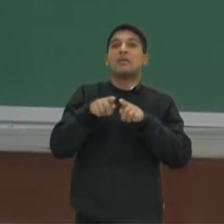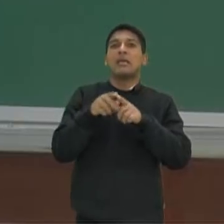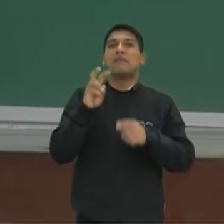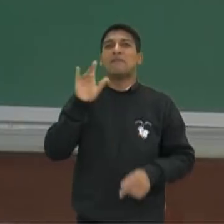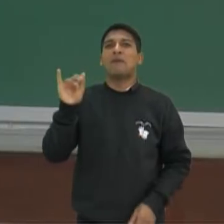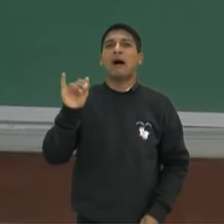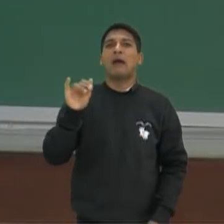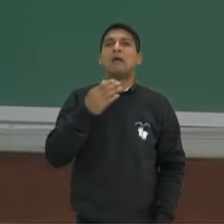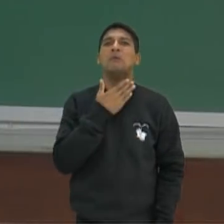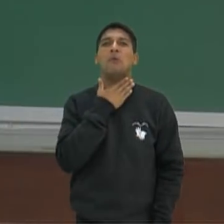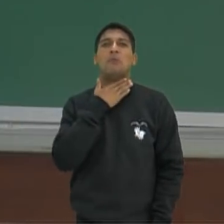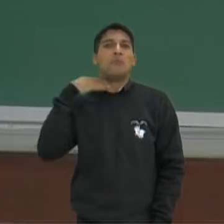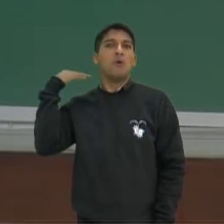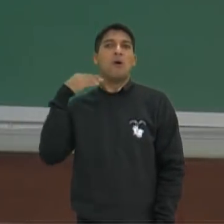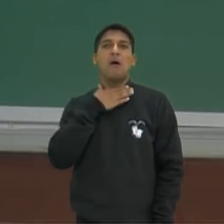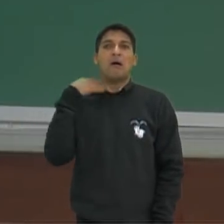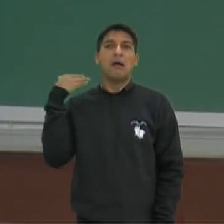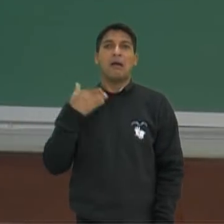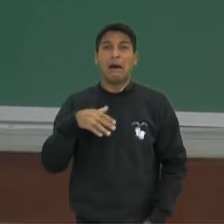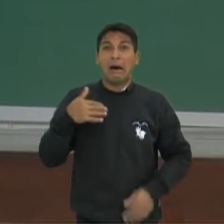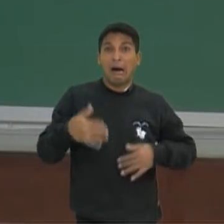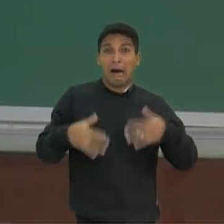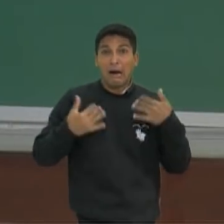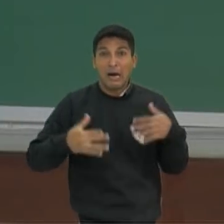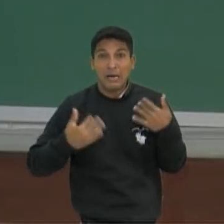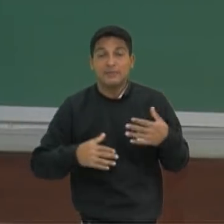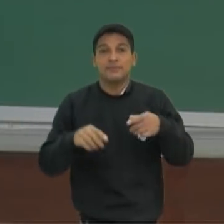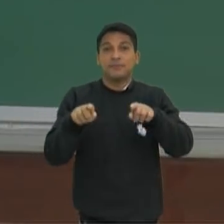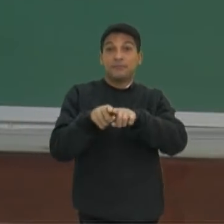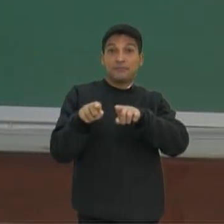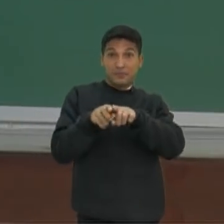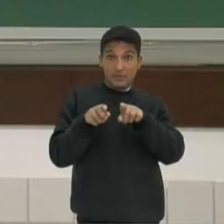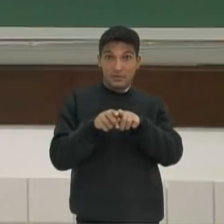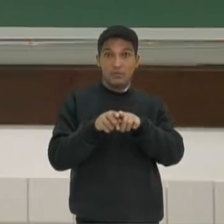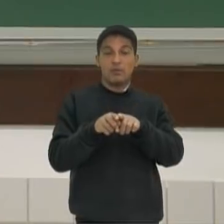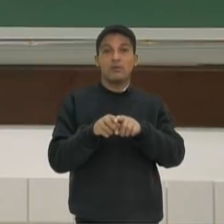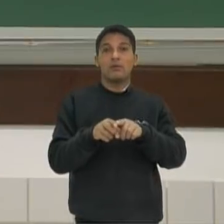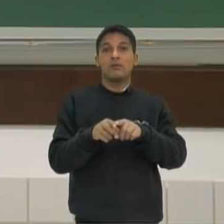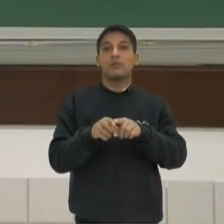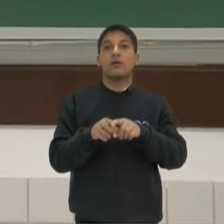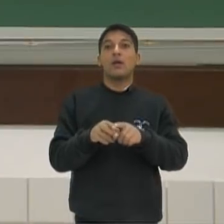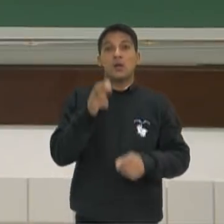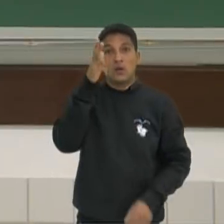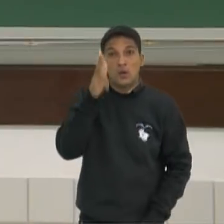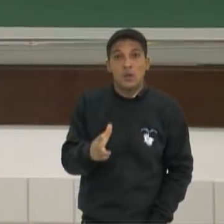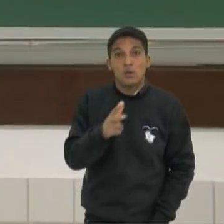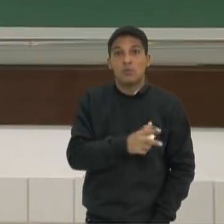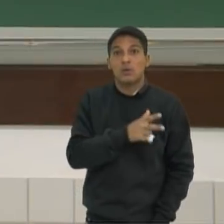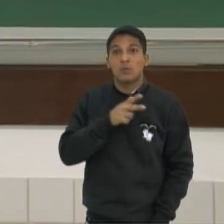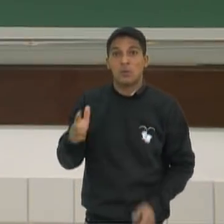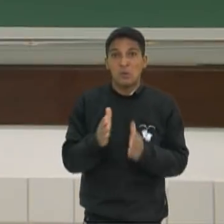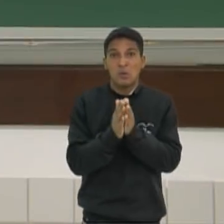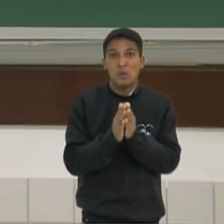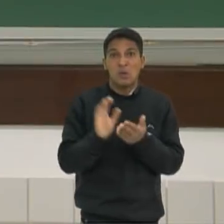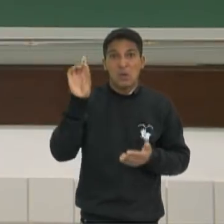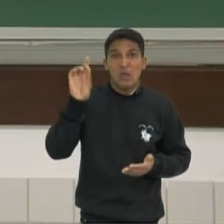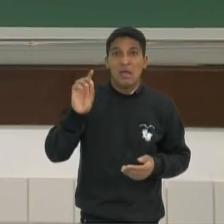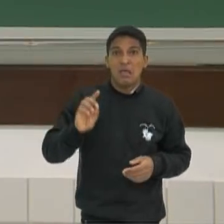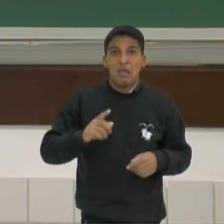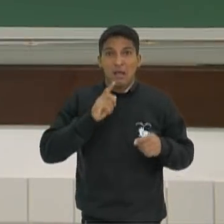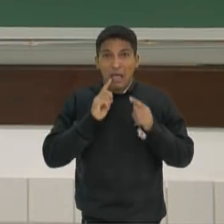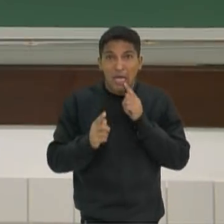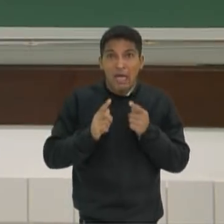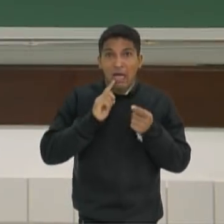discursos, não só nos discursos do clero, mas também nos discursos do cotidiano e até através da arte. Então,